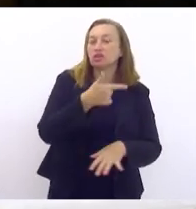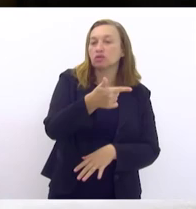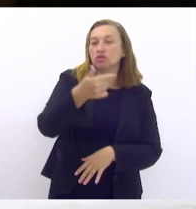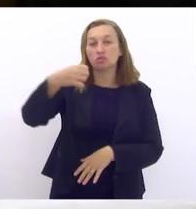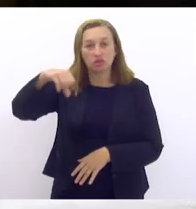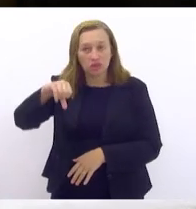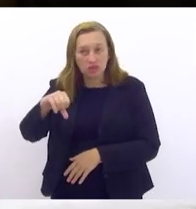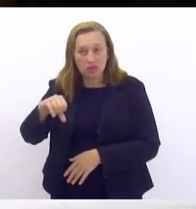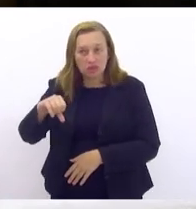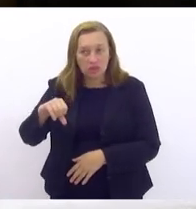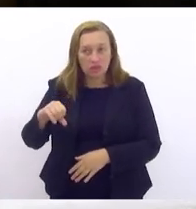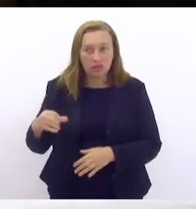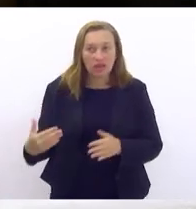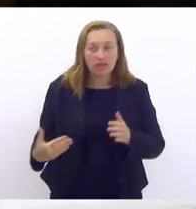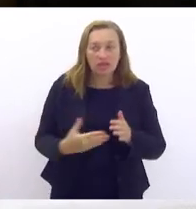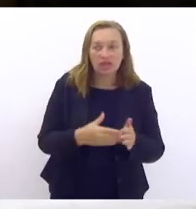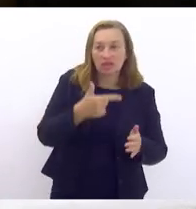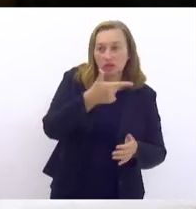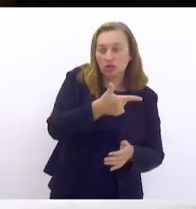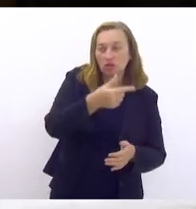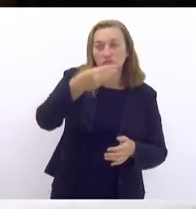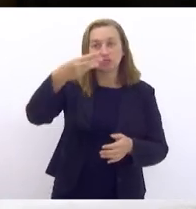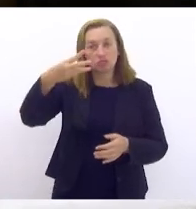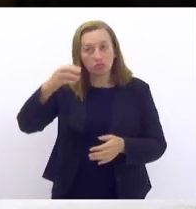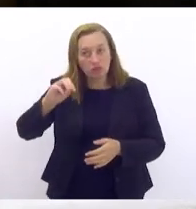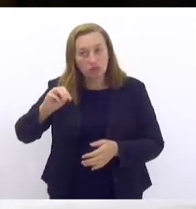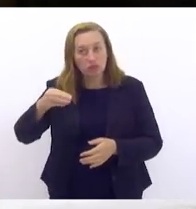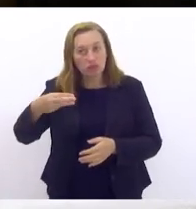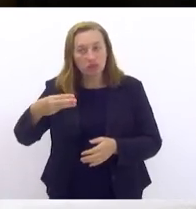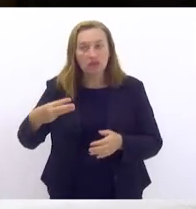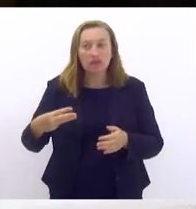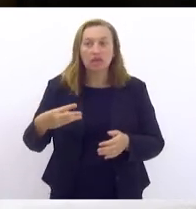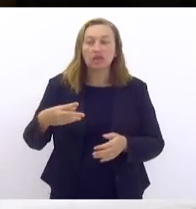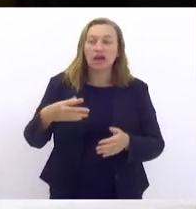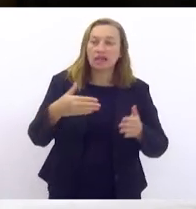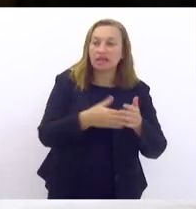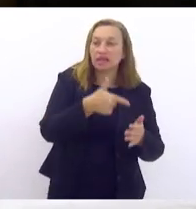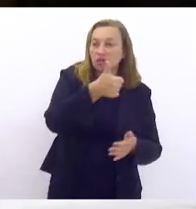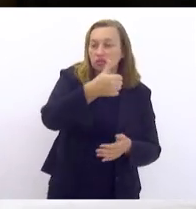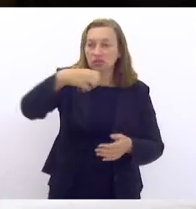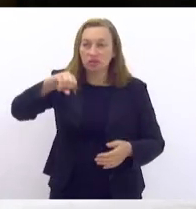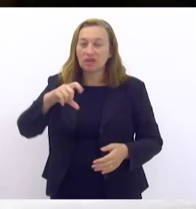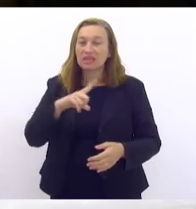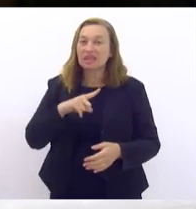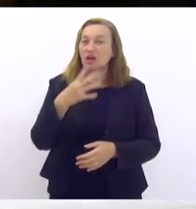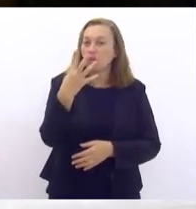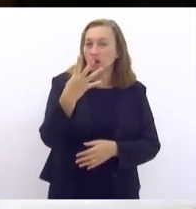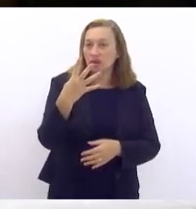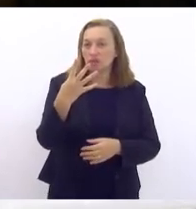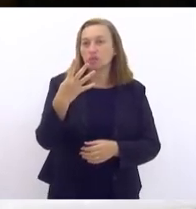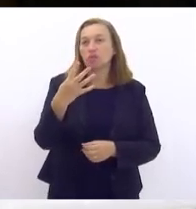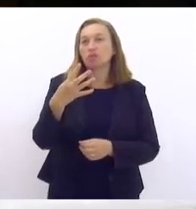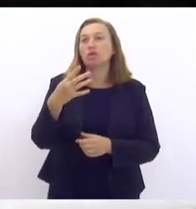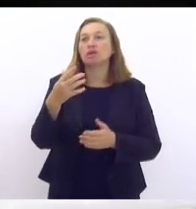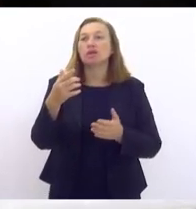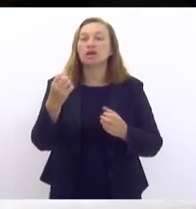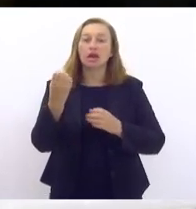de 2003 a 2019 tinham quatro empresas concedidas habilitação